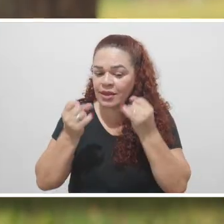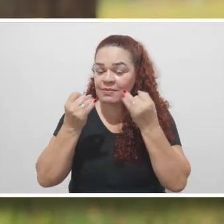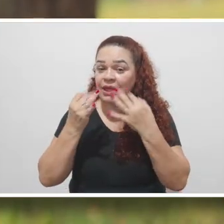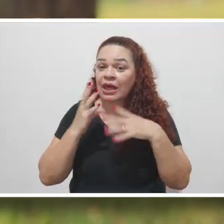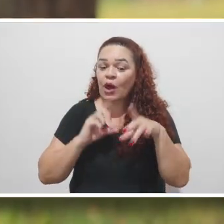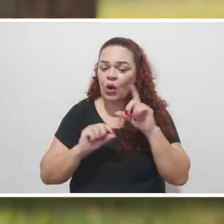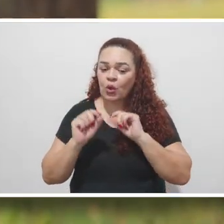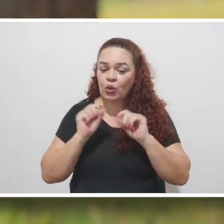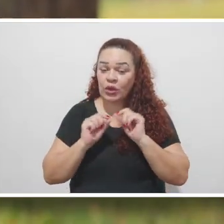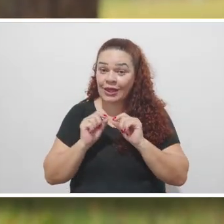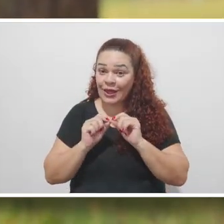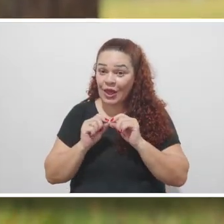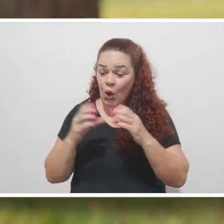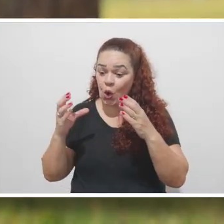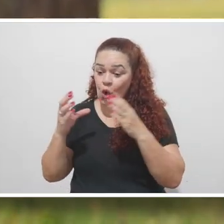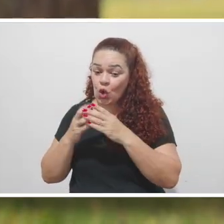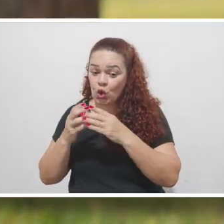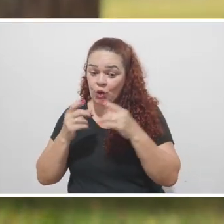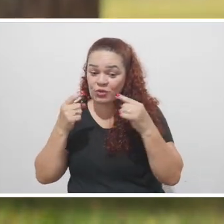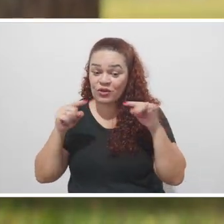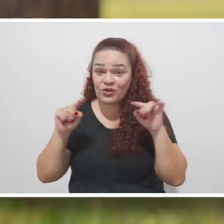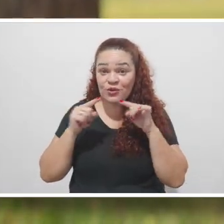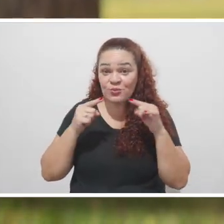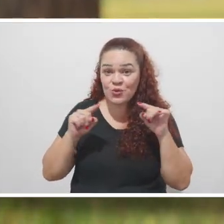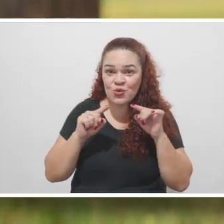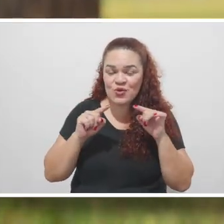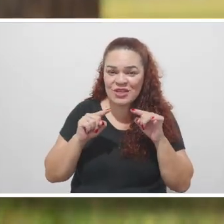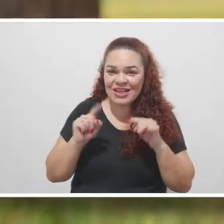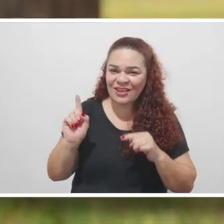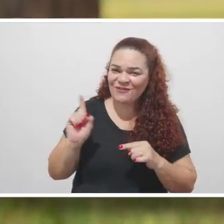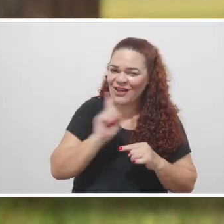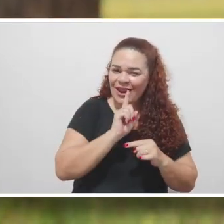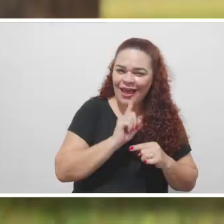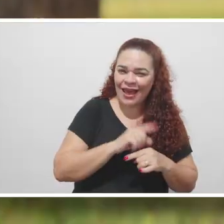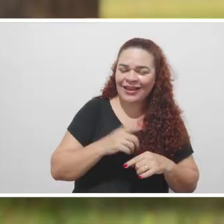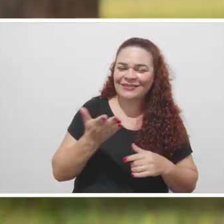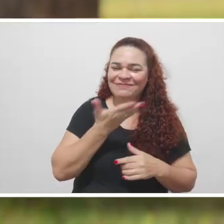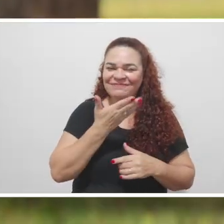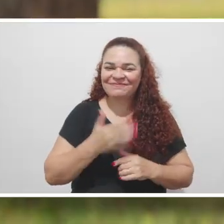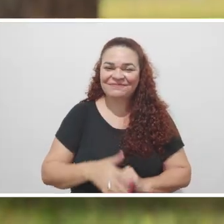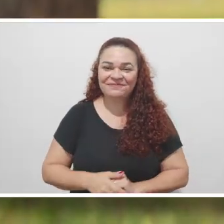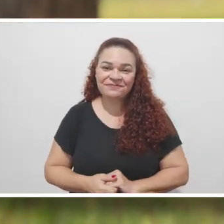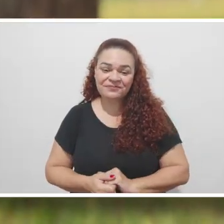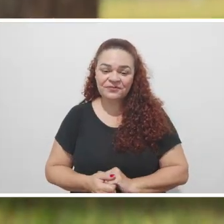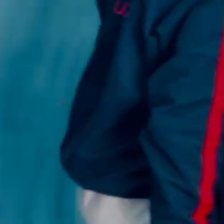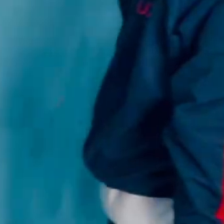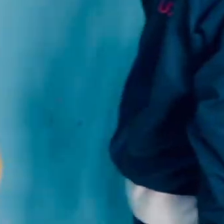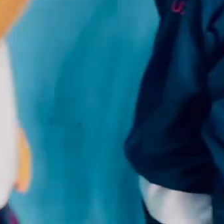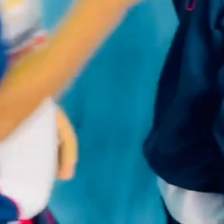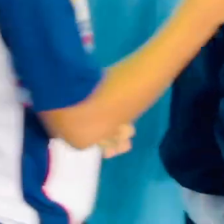matéria de um coral de vozes que rolou no ginásio. Roda a matéria.